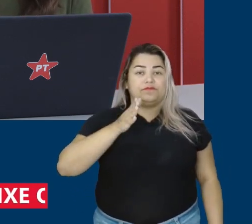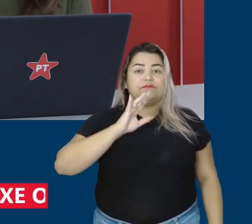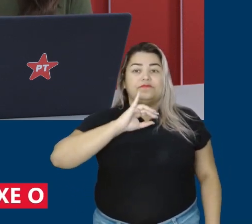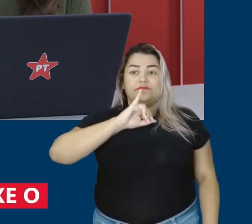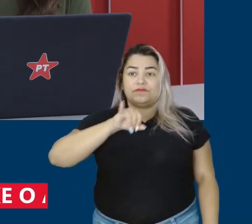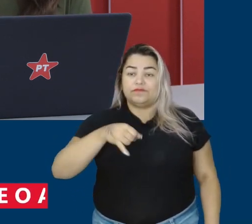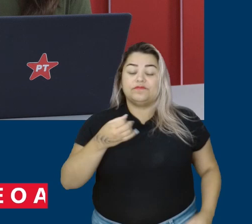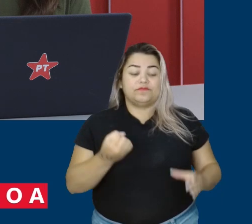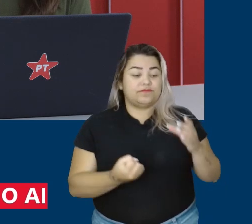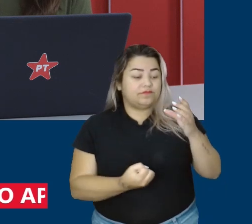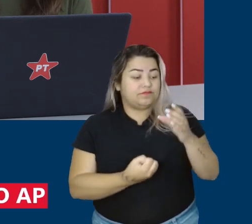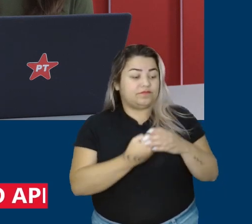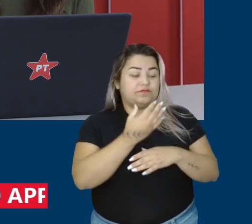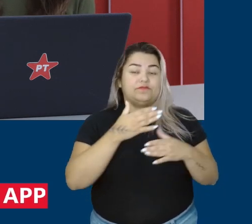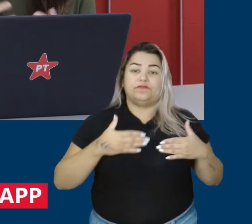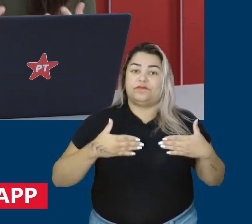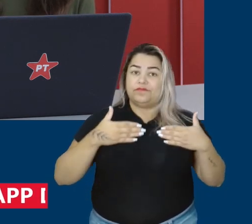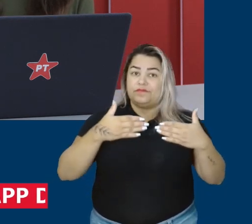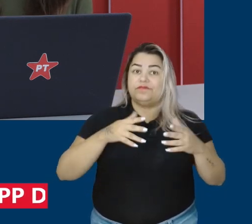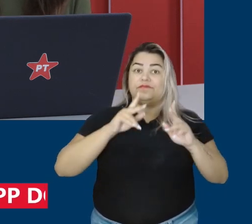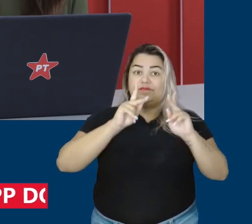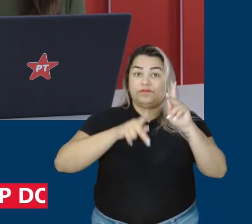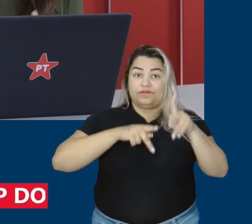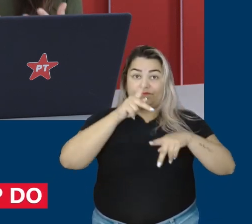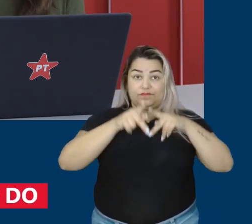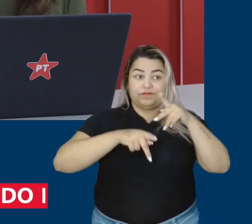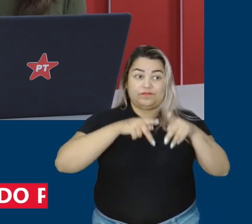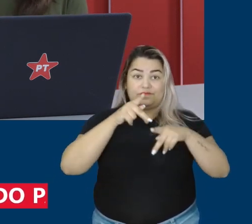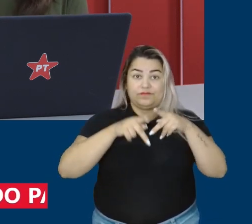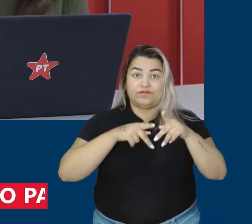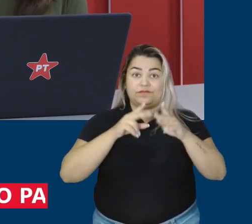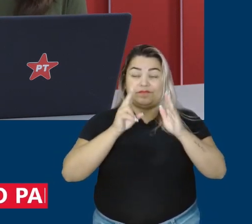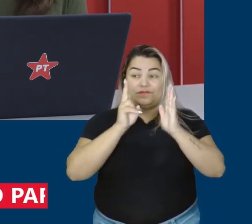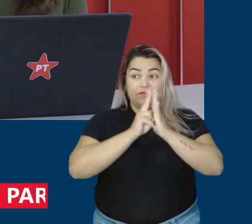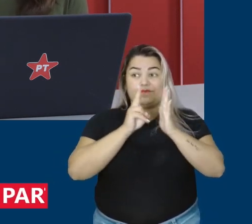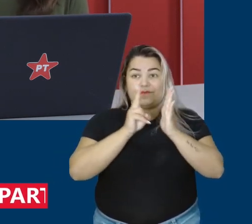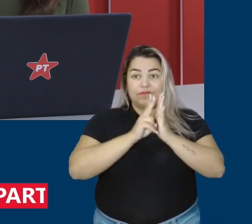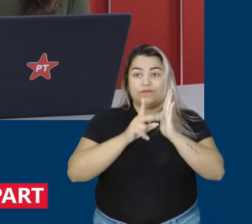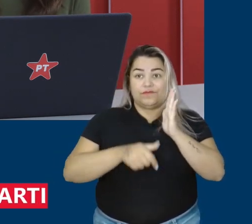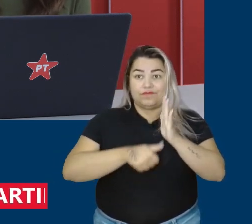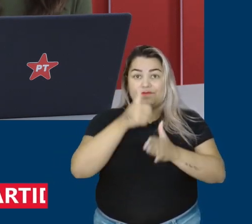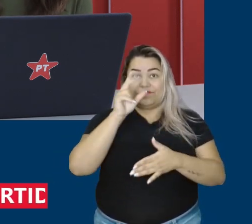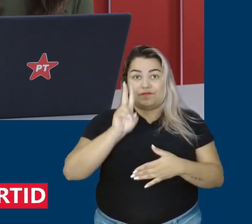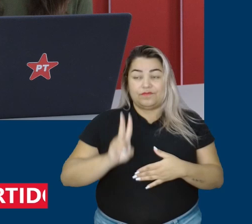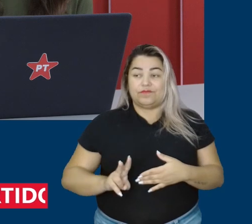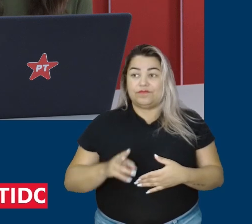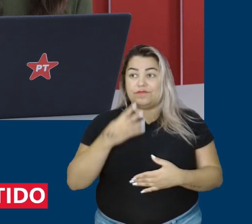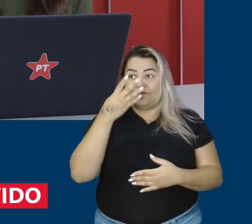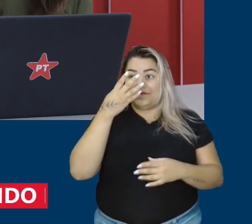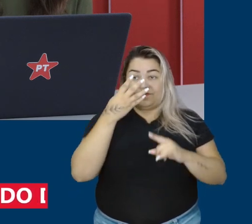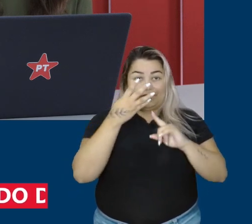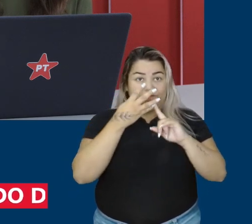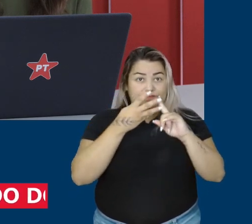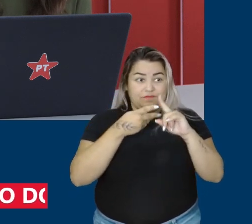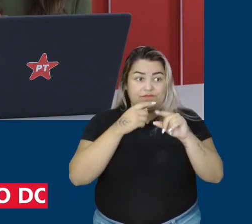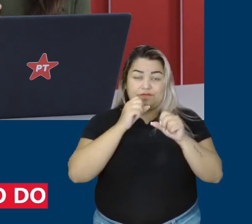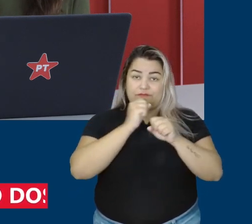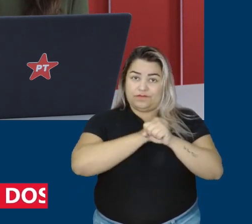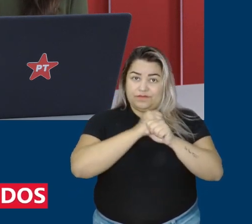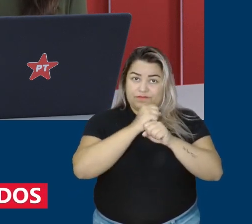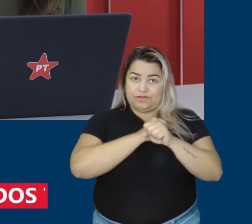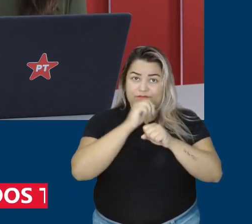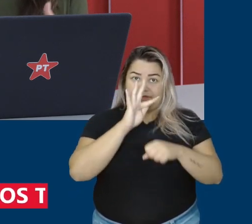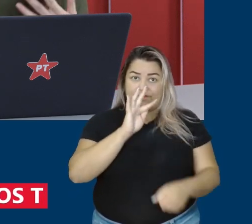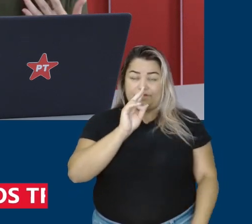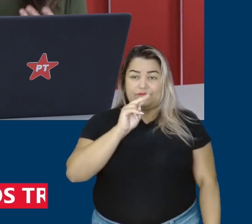ano criou, o Ministério dos Povos Indígenas pela primeira vez na história do Brasil. Depois de 4 anos sob ataque, a